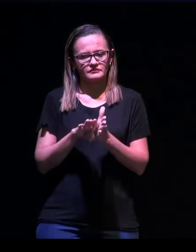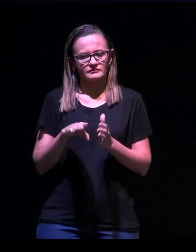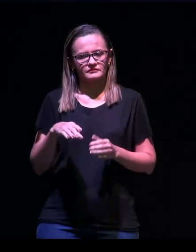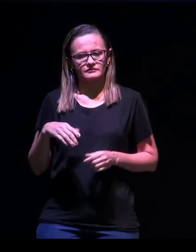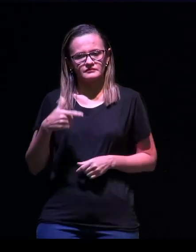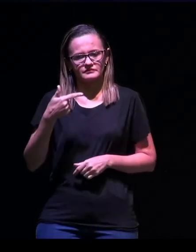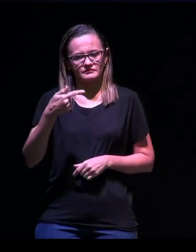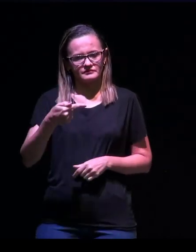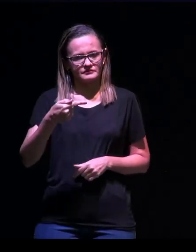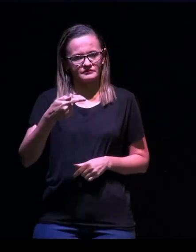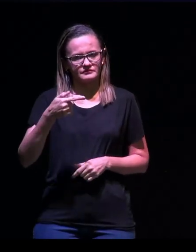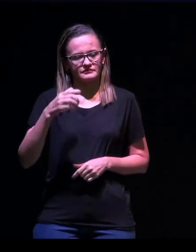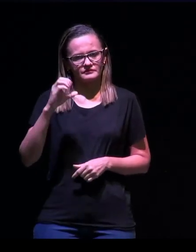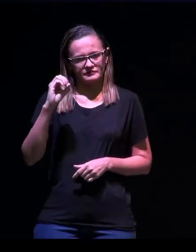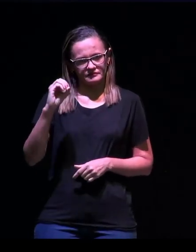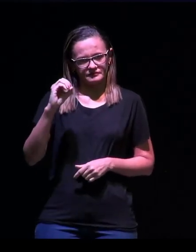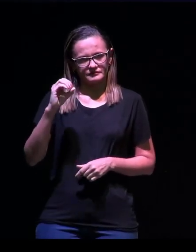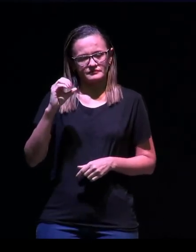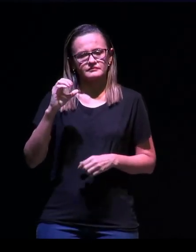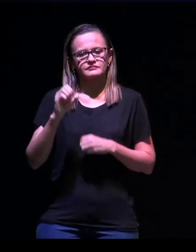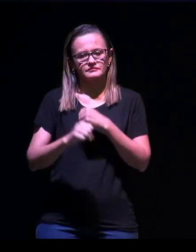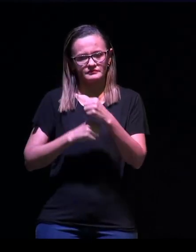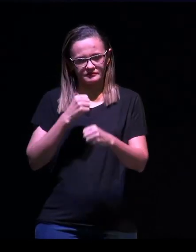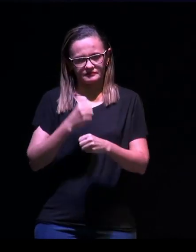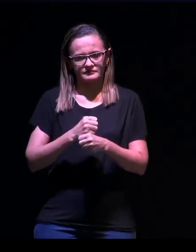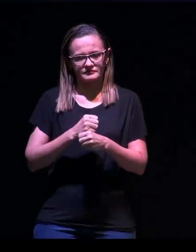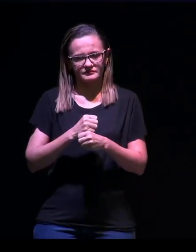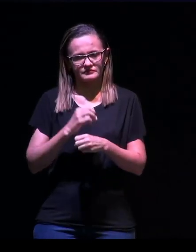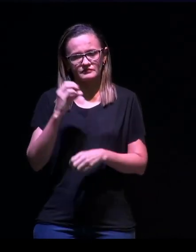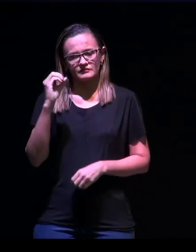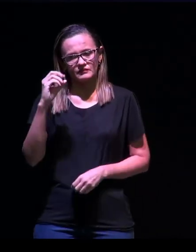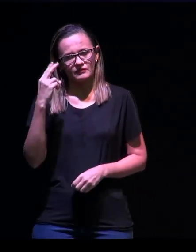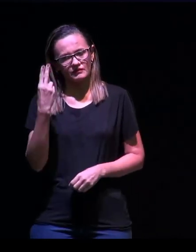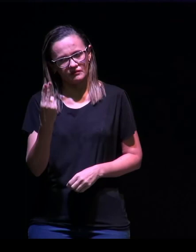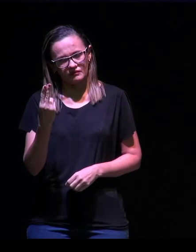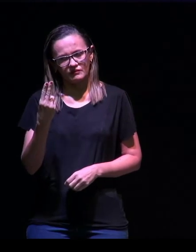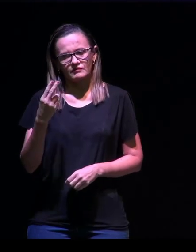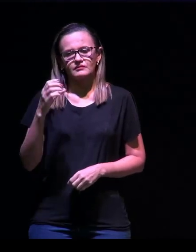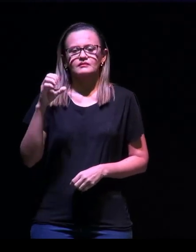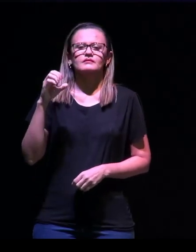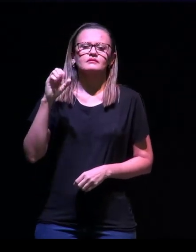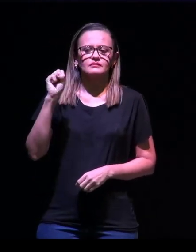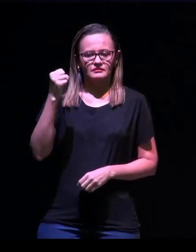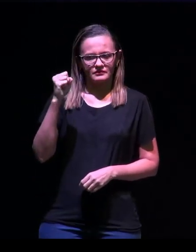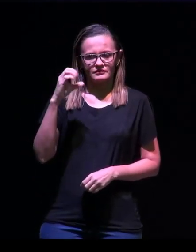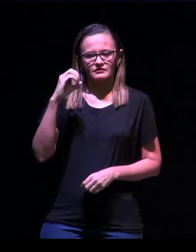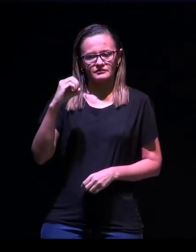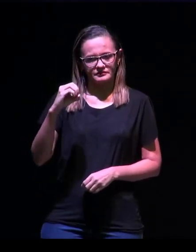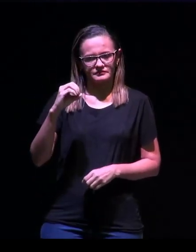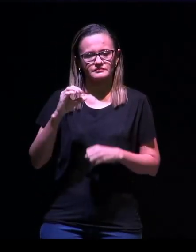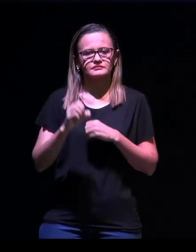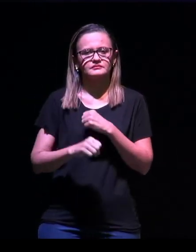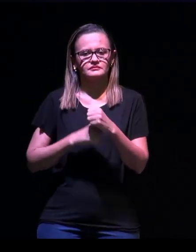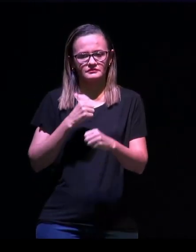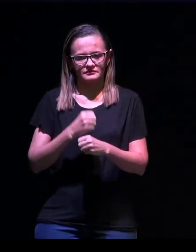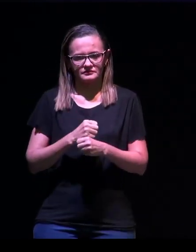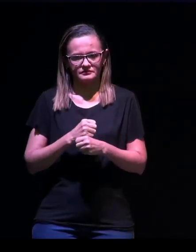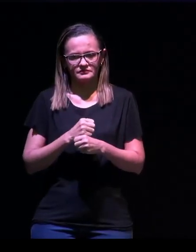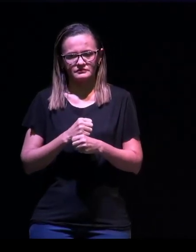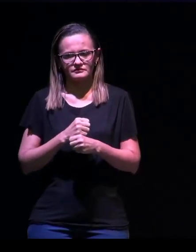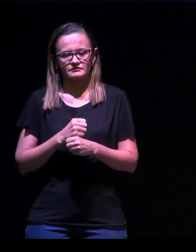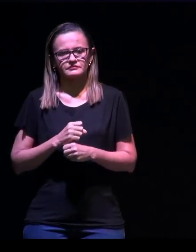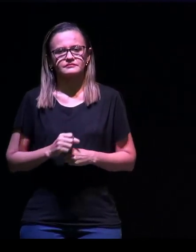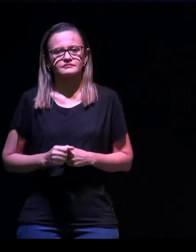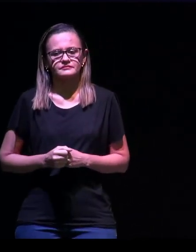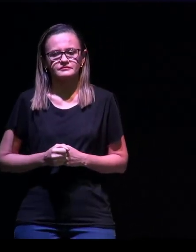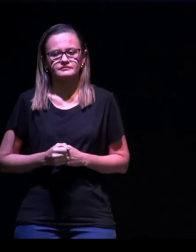70, ou a 80 para os que têm mais vigor. Ele diz 70, ou se o